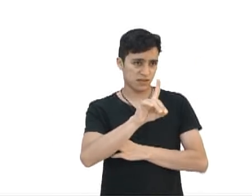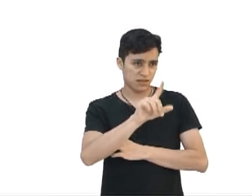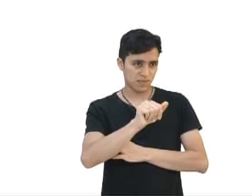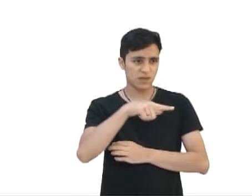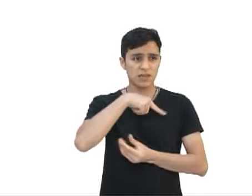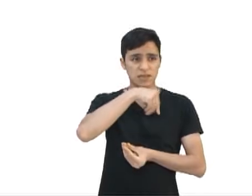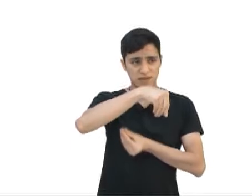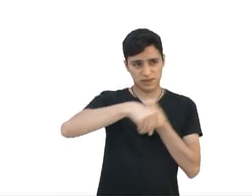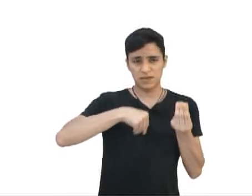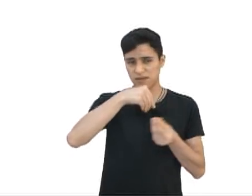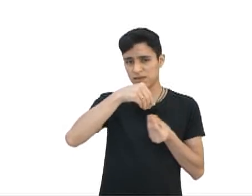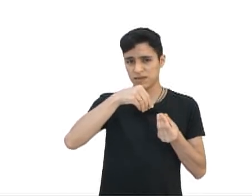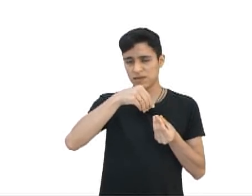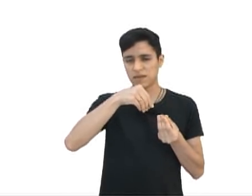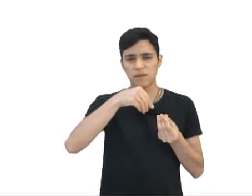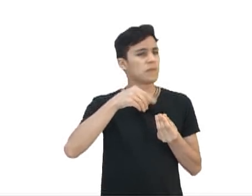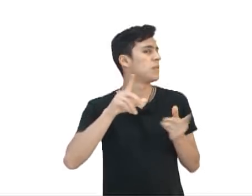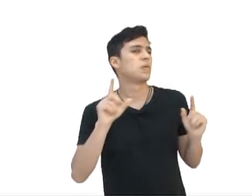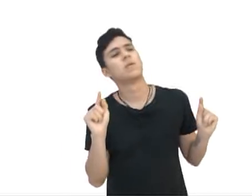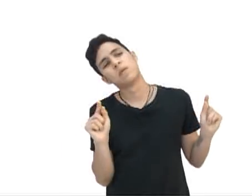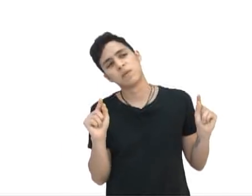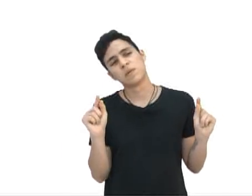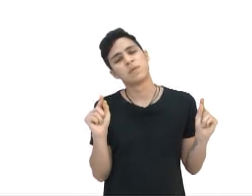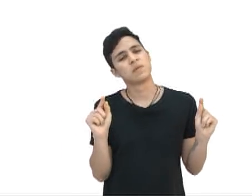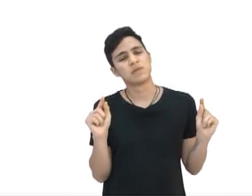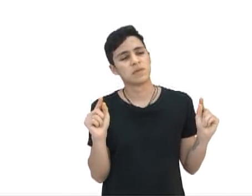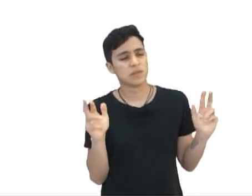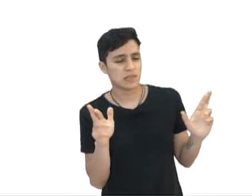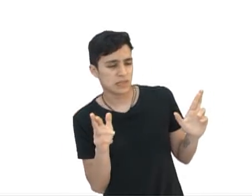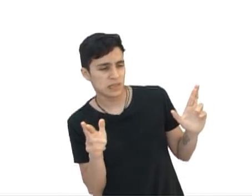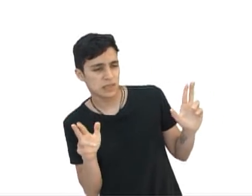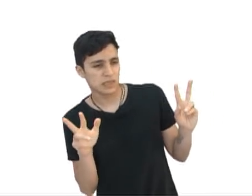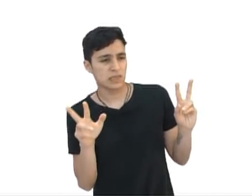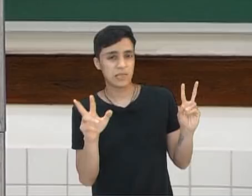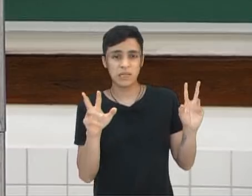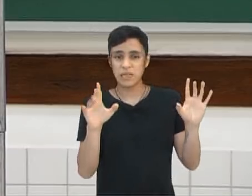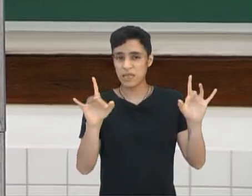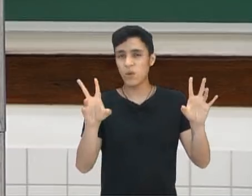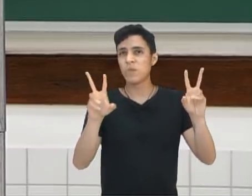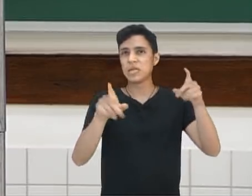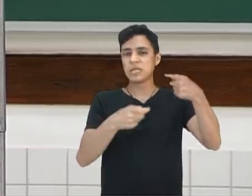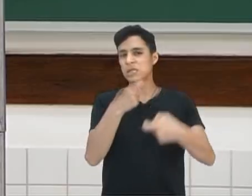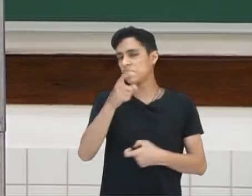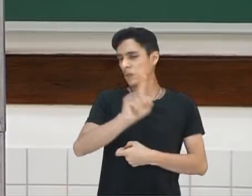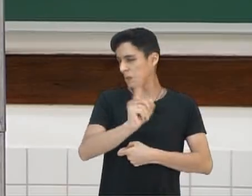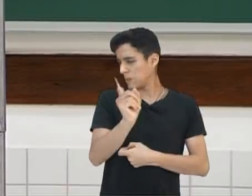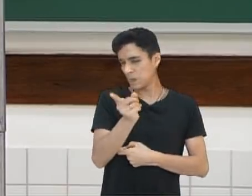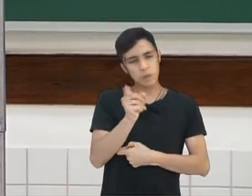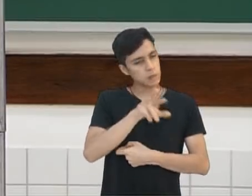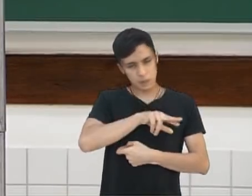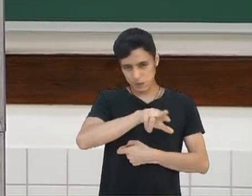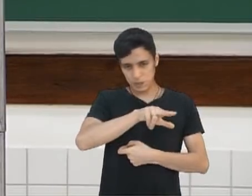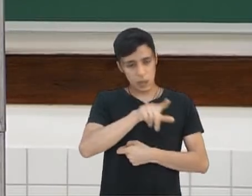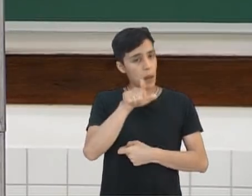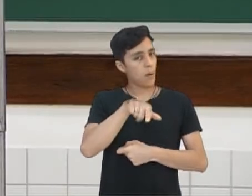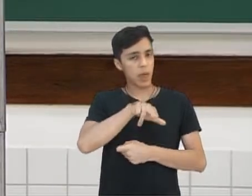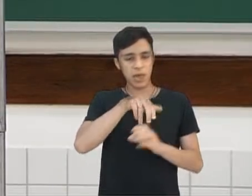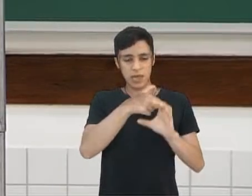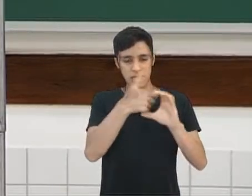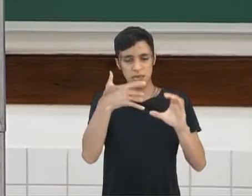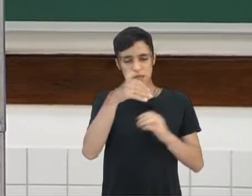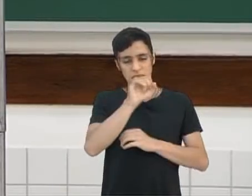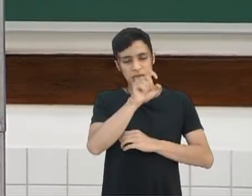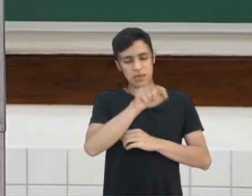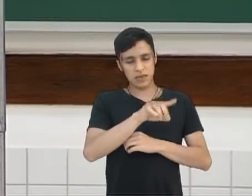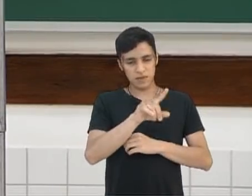ela envolve acasalamento, relação sexual entre as espécies? Não, não é exatamente isso que caracteriza, né, uma